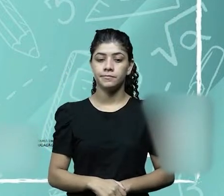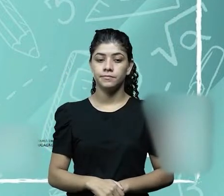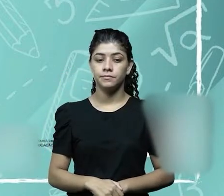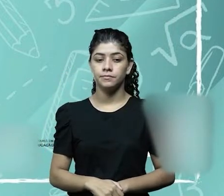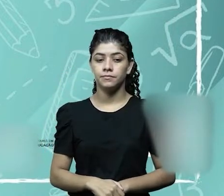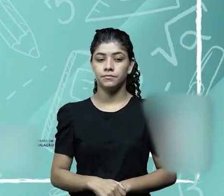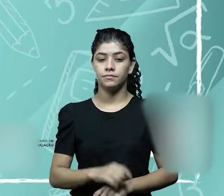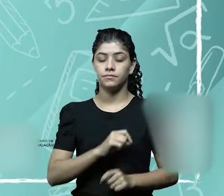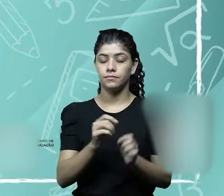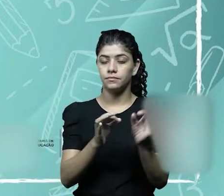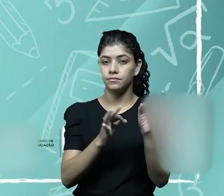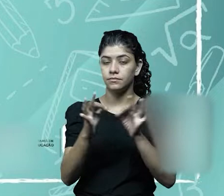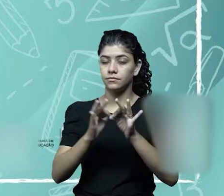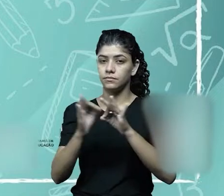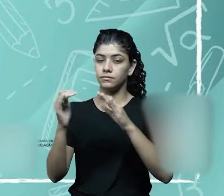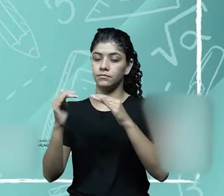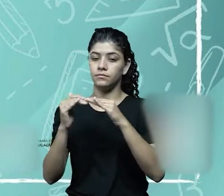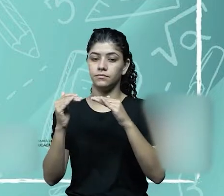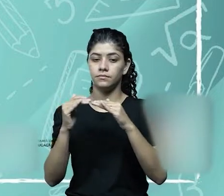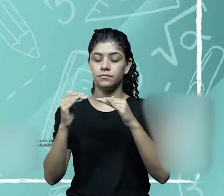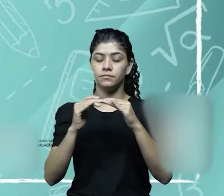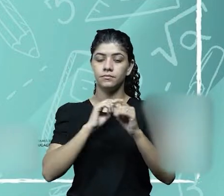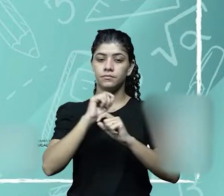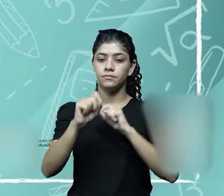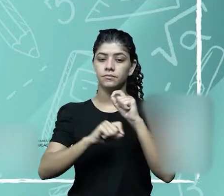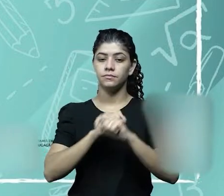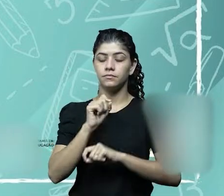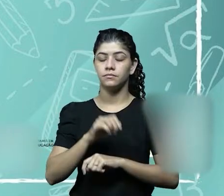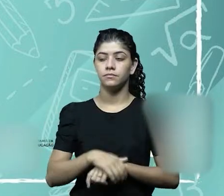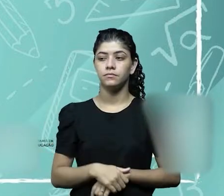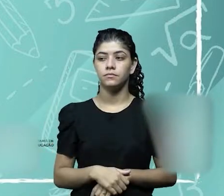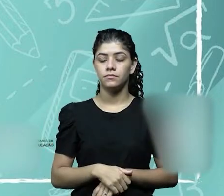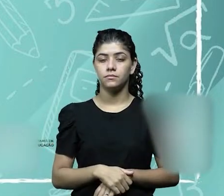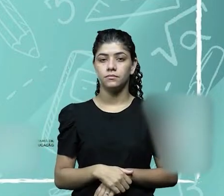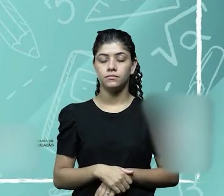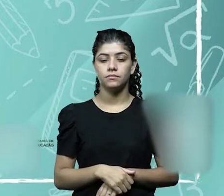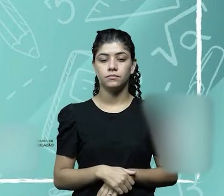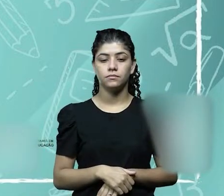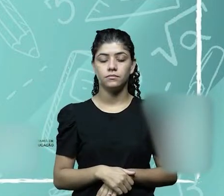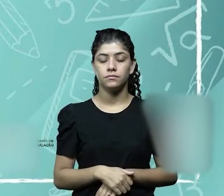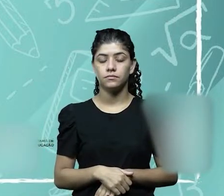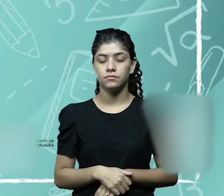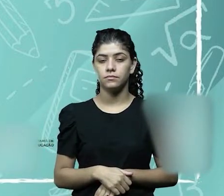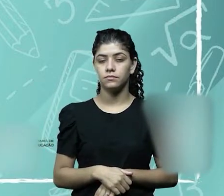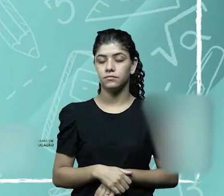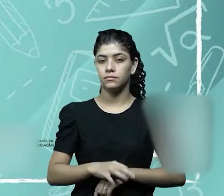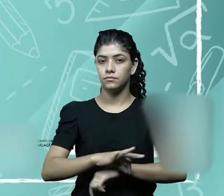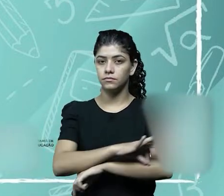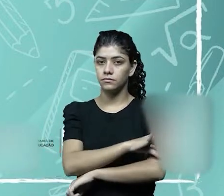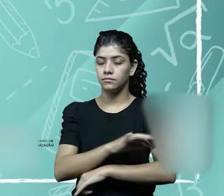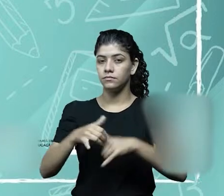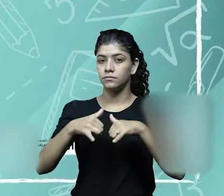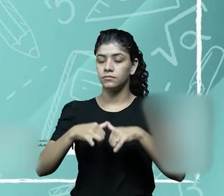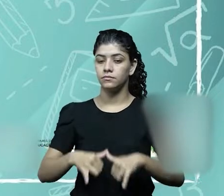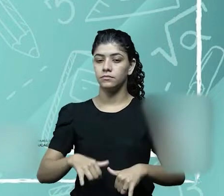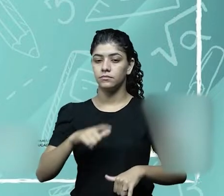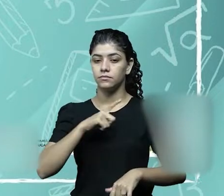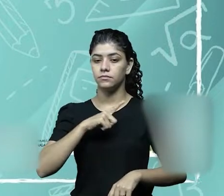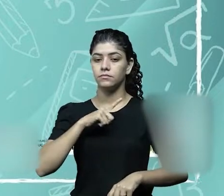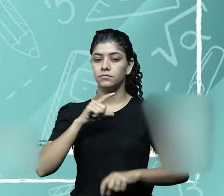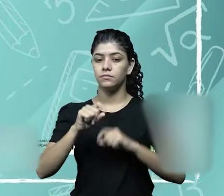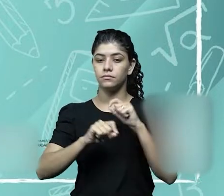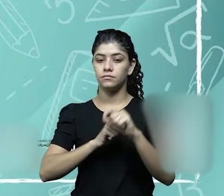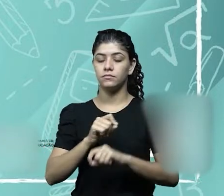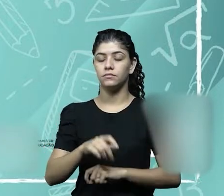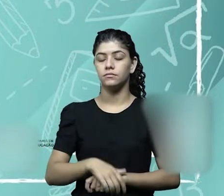parte que está alinhada no cursor, que é a linha do cursor com a régua fixa, então nós temos esses